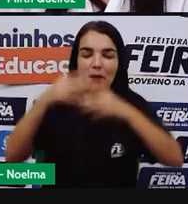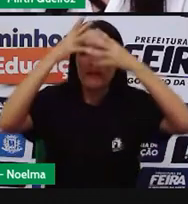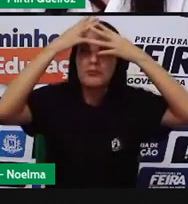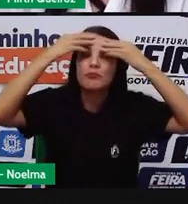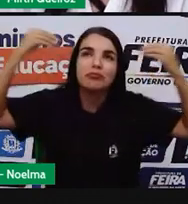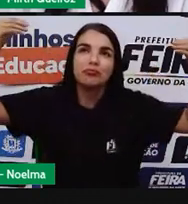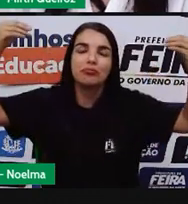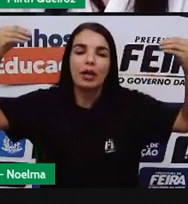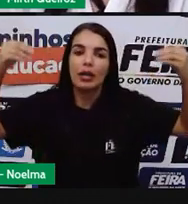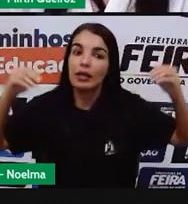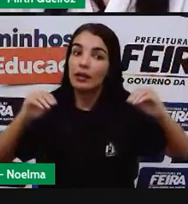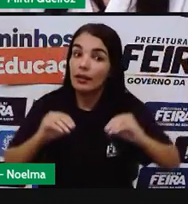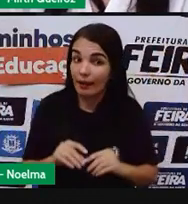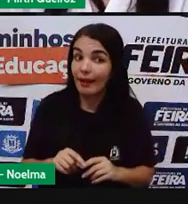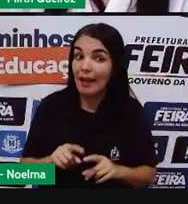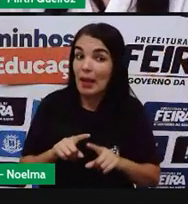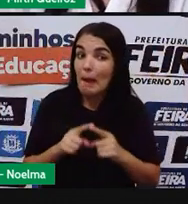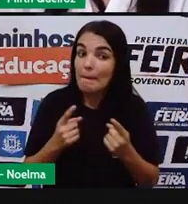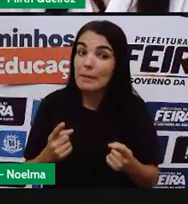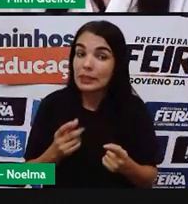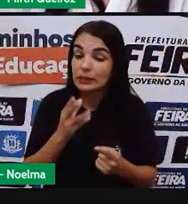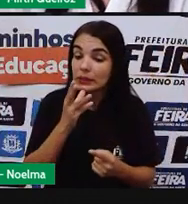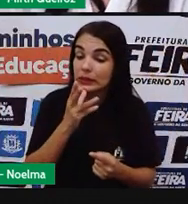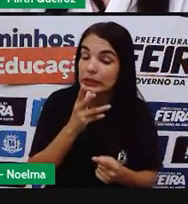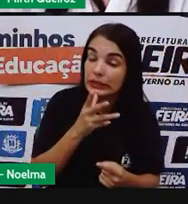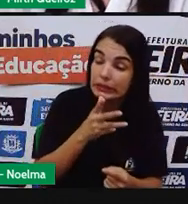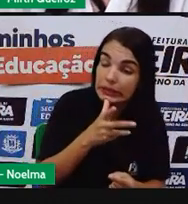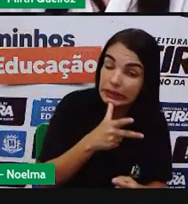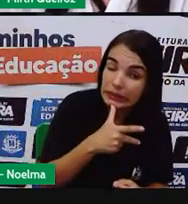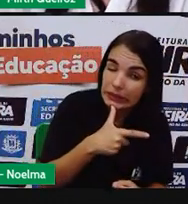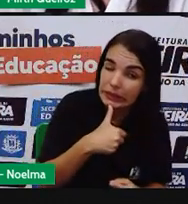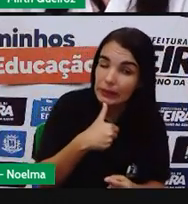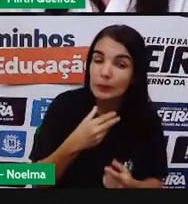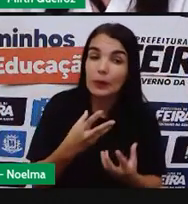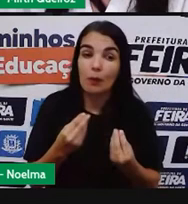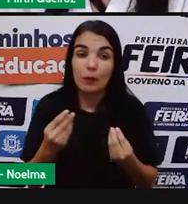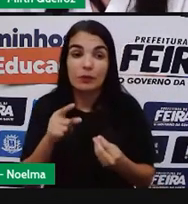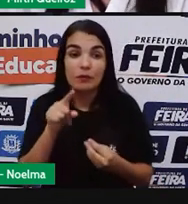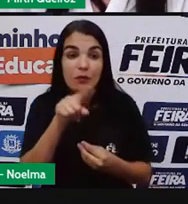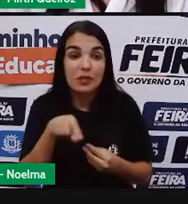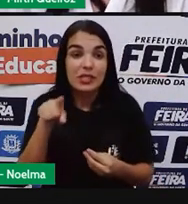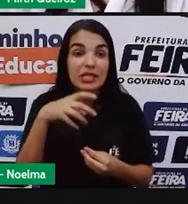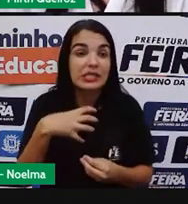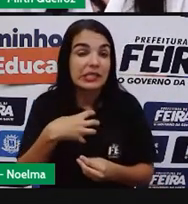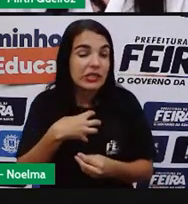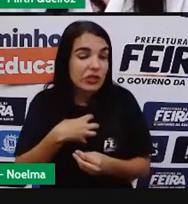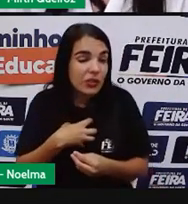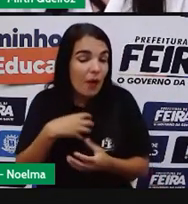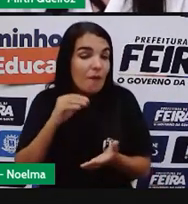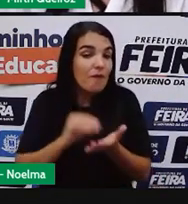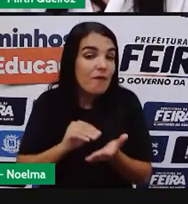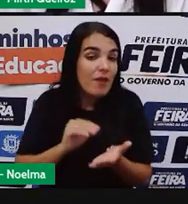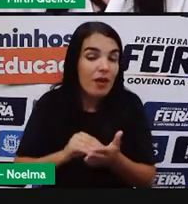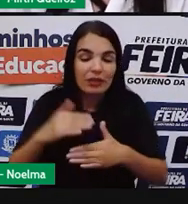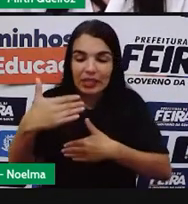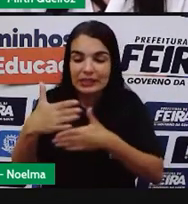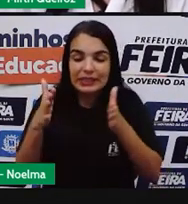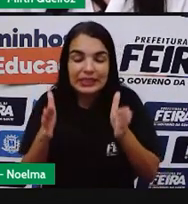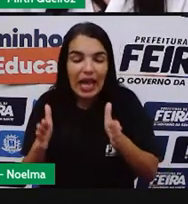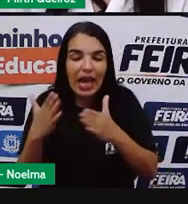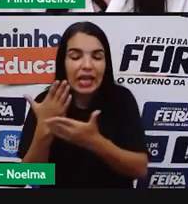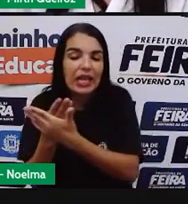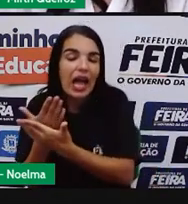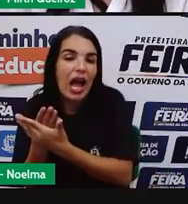tranquila, mas com o tempo eu tenho certeza que vocês passaram aí a sentir falta, né, da sala de aula, uma vez